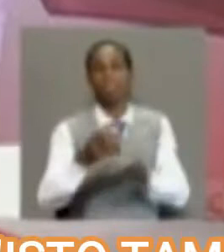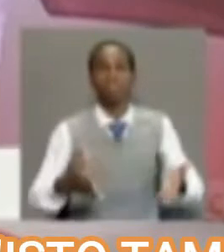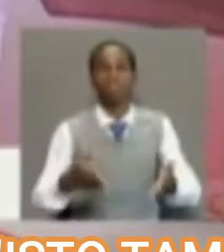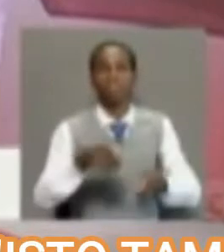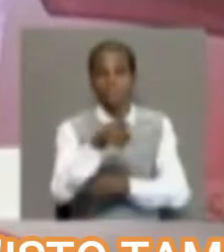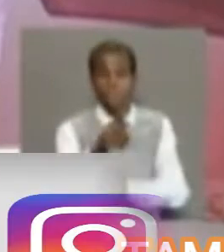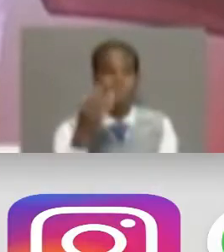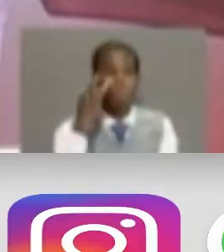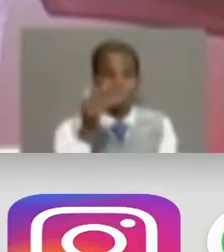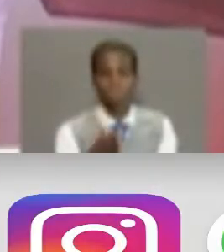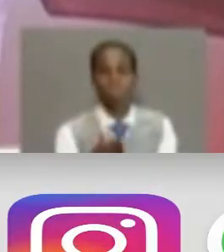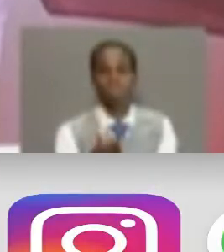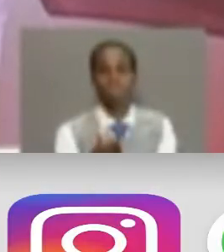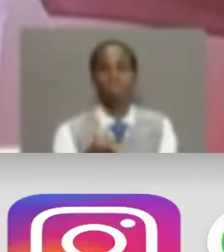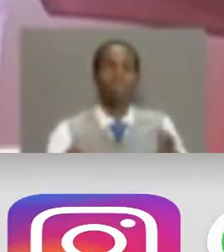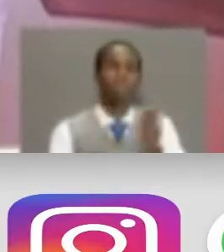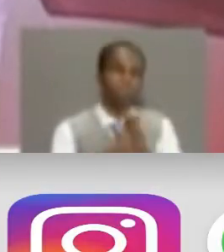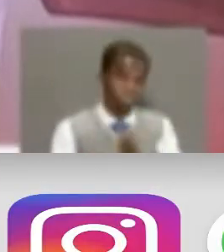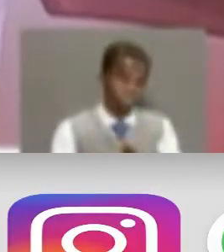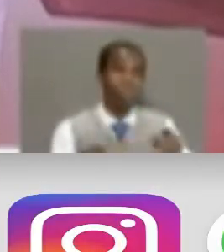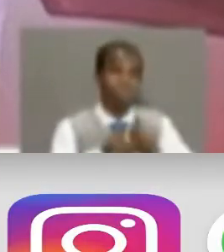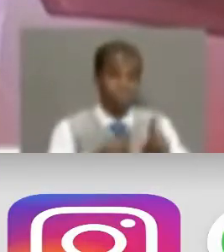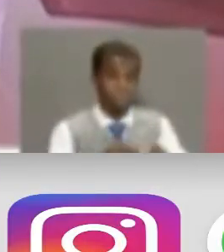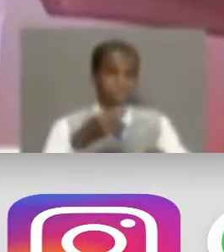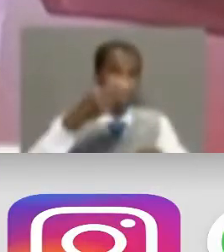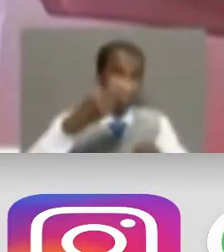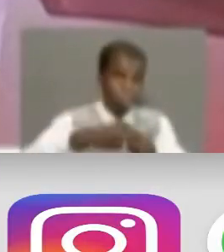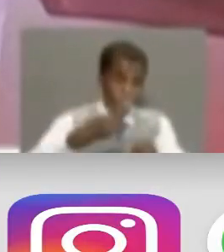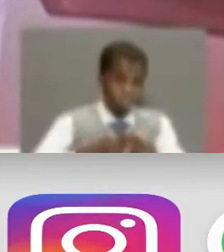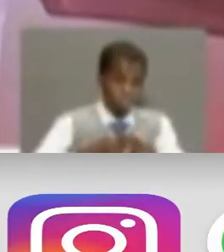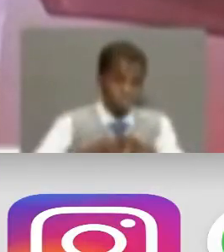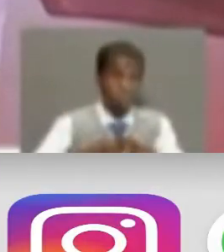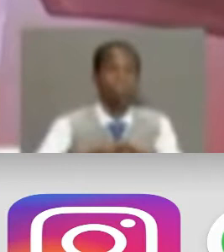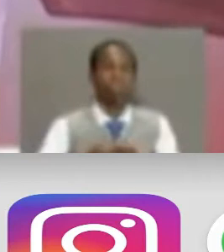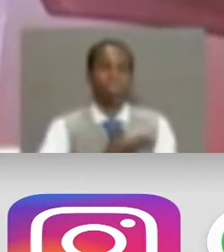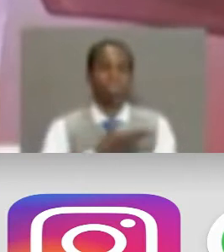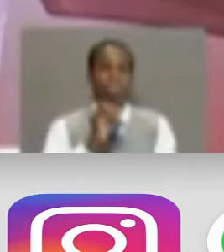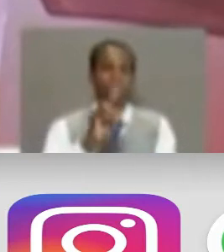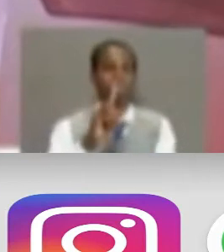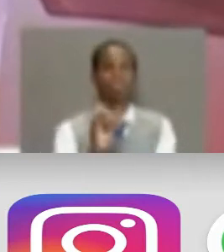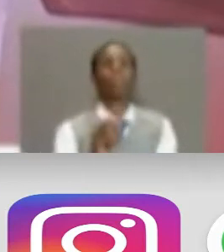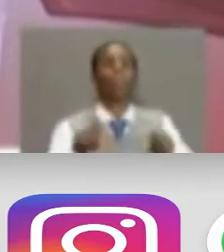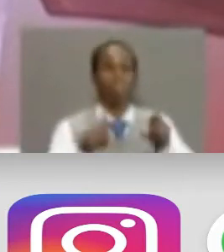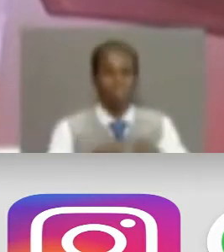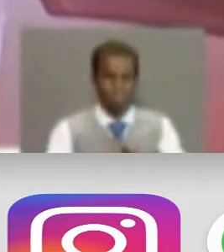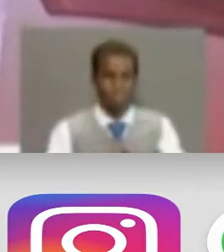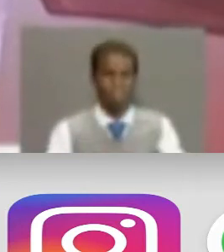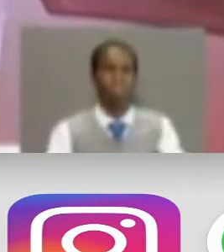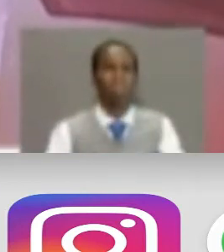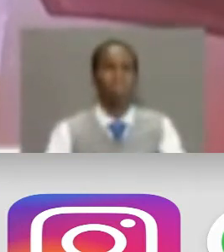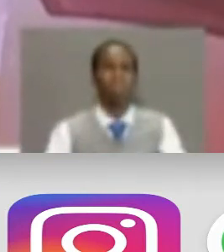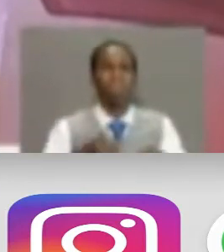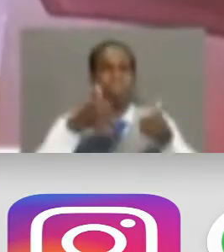afinal, houve dolo, houve má fé ou não por parte do candidato em causa? E pergunto-lhe isto por uma questão muito simples, que de resto já